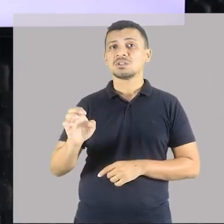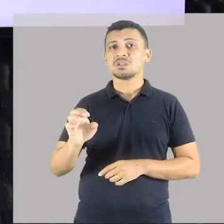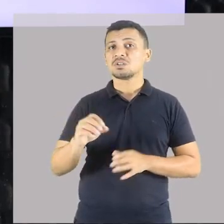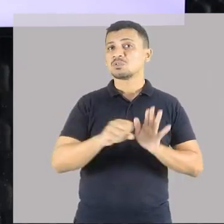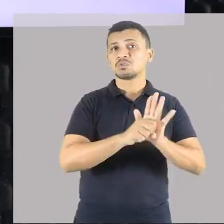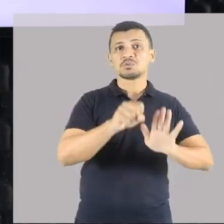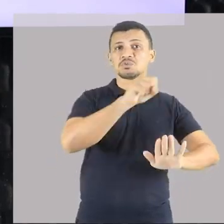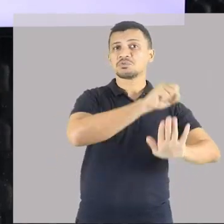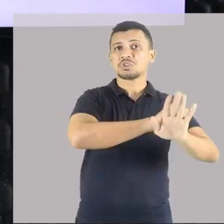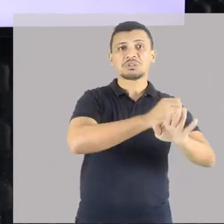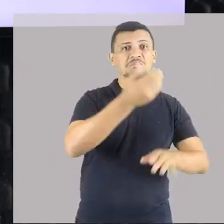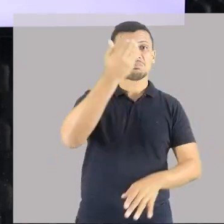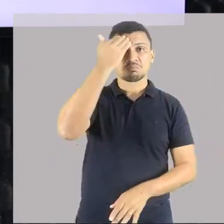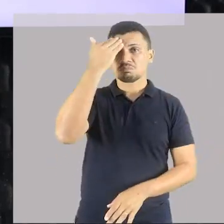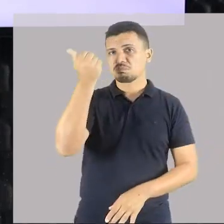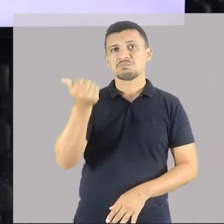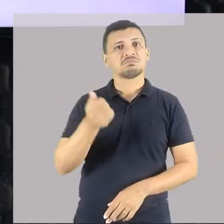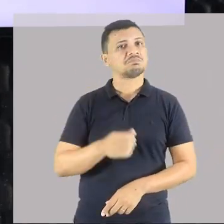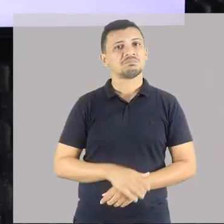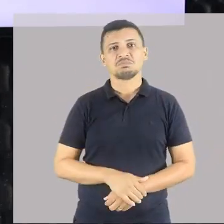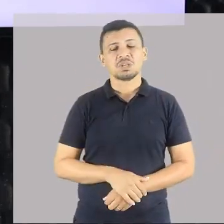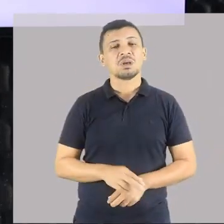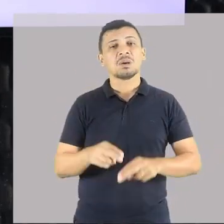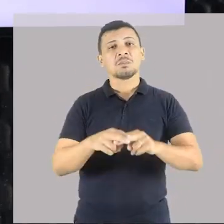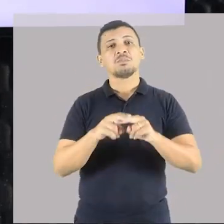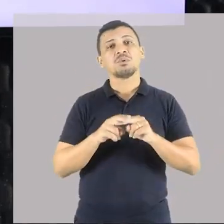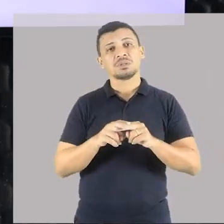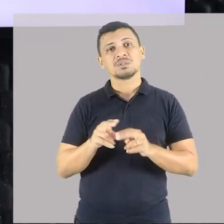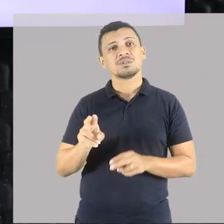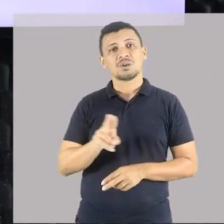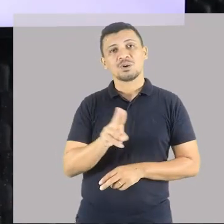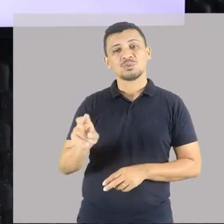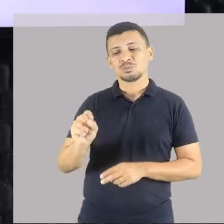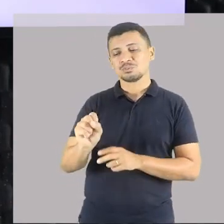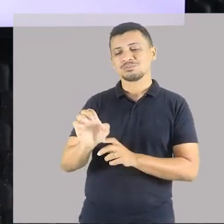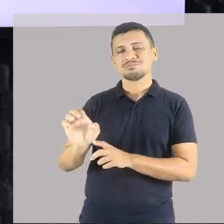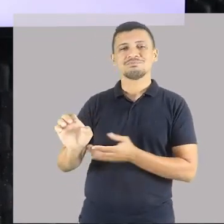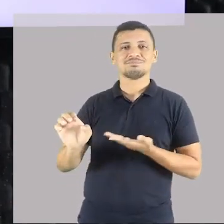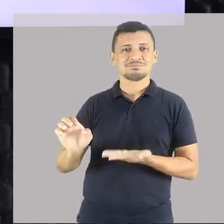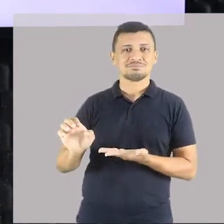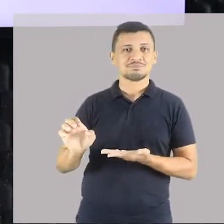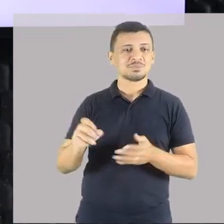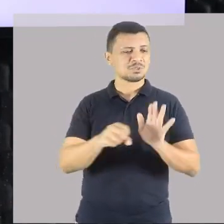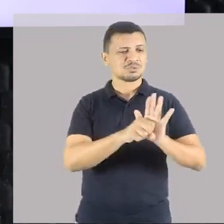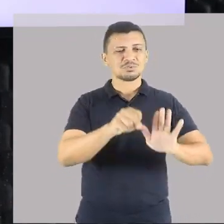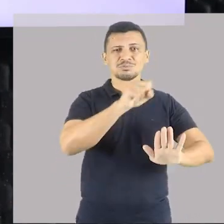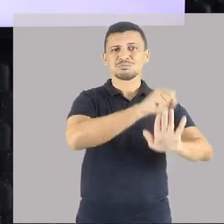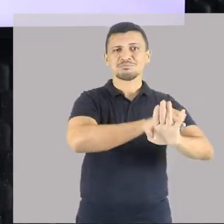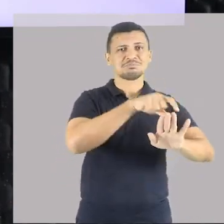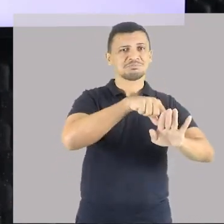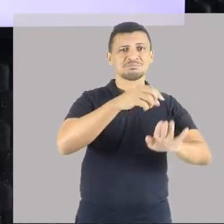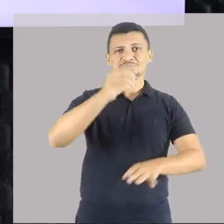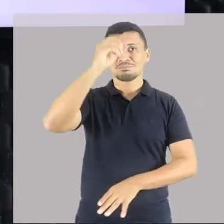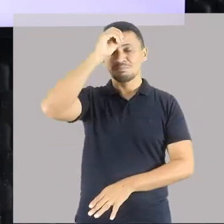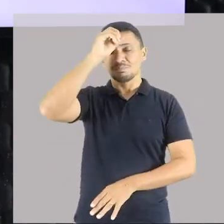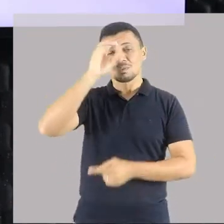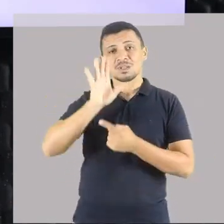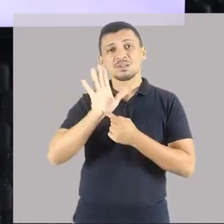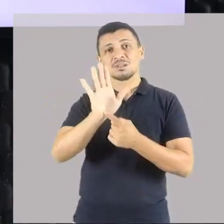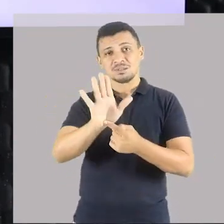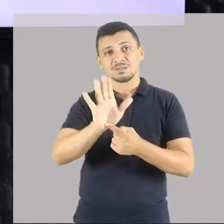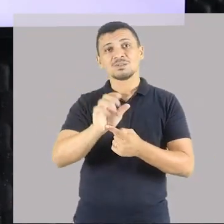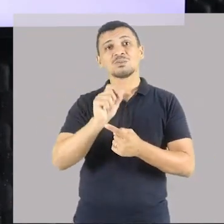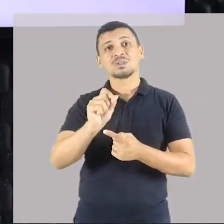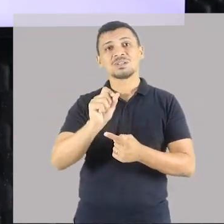sujeito. Por isso que o termo, o nome que ele recebe é esse, índice de indeterminação do sujeito, porque ele vai indicar